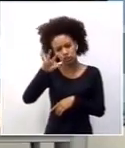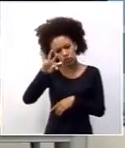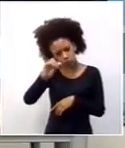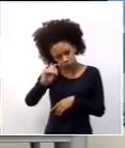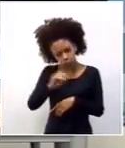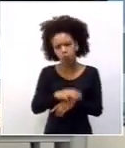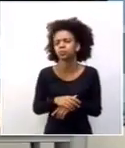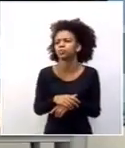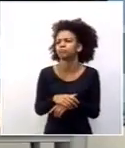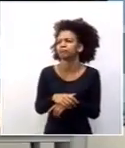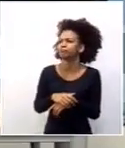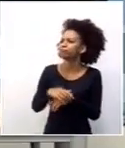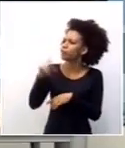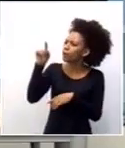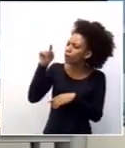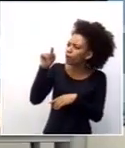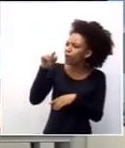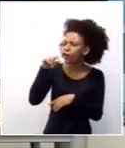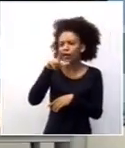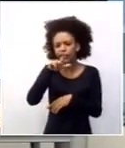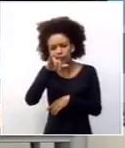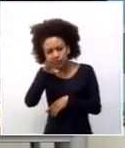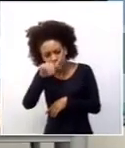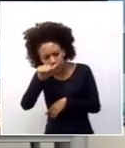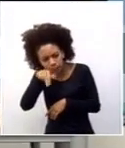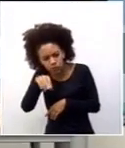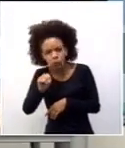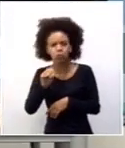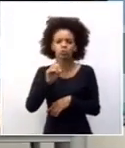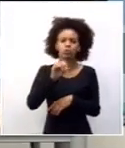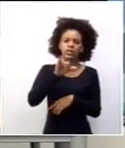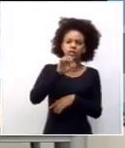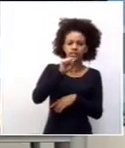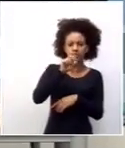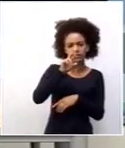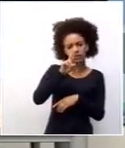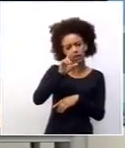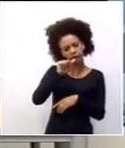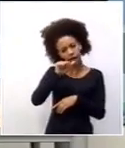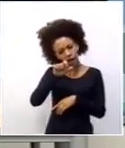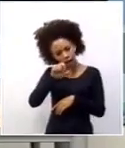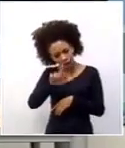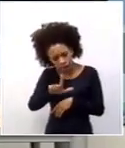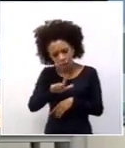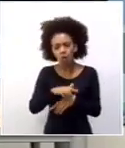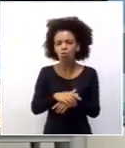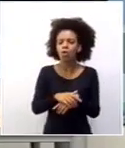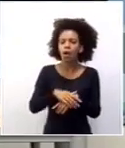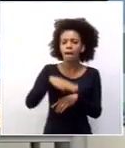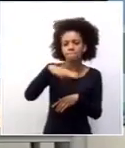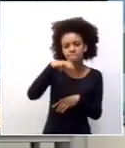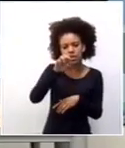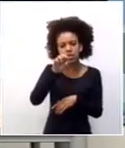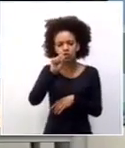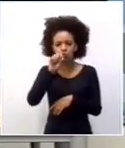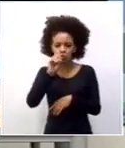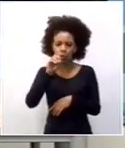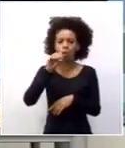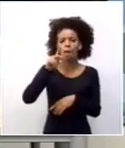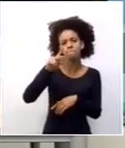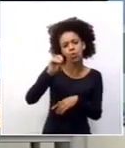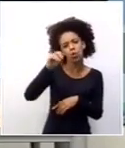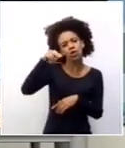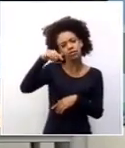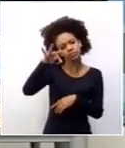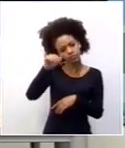fica atualmente Líbano, Israel, chegando até ali a região onde fica a Mesopotâmia, a região do rio Tigre e Eufrates. Toda